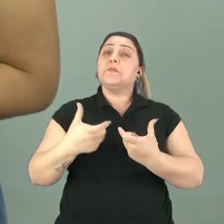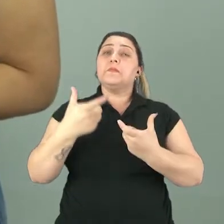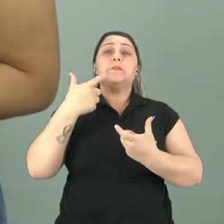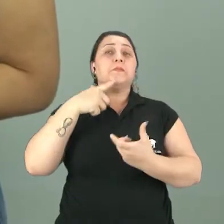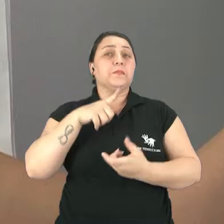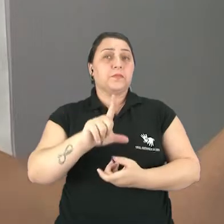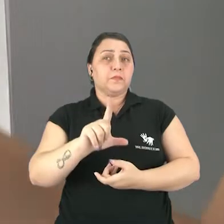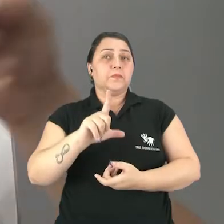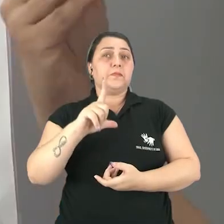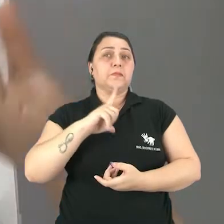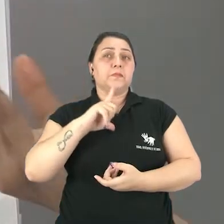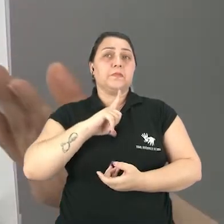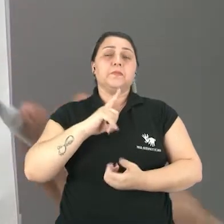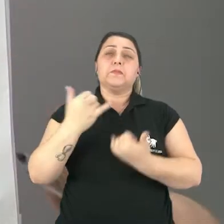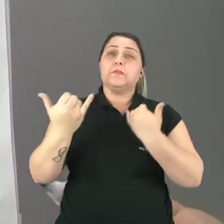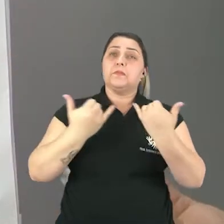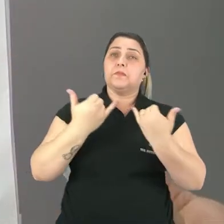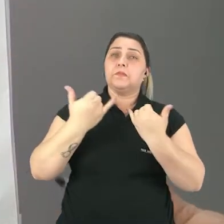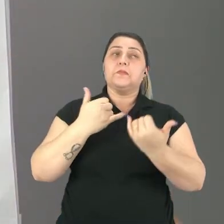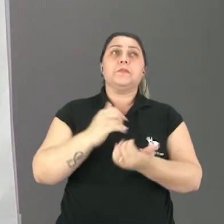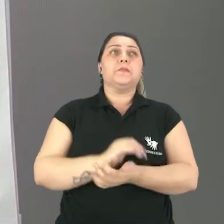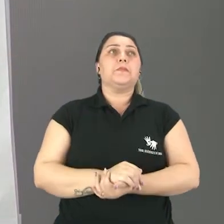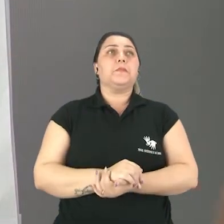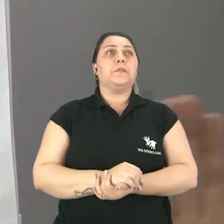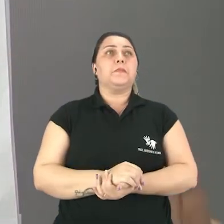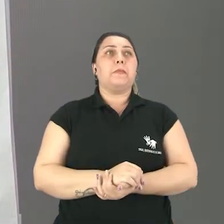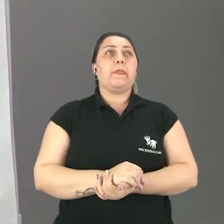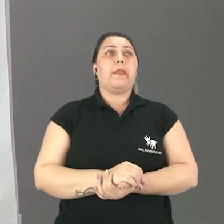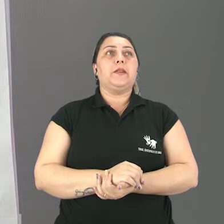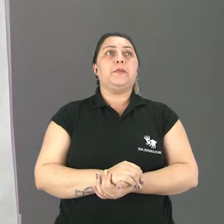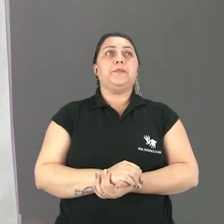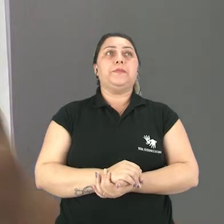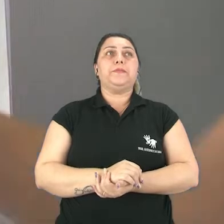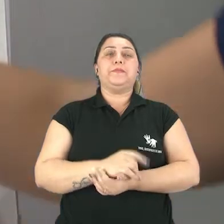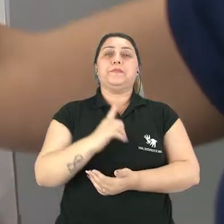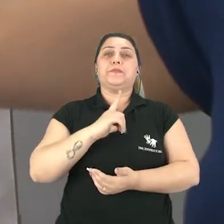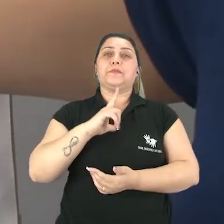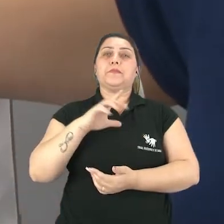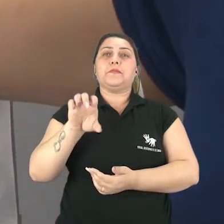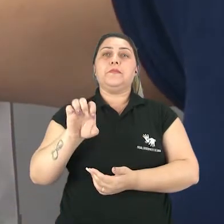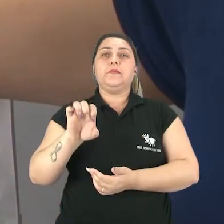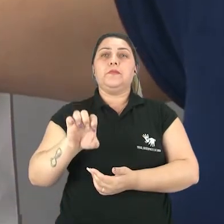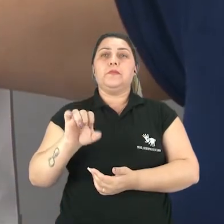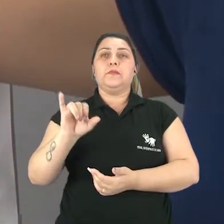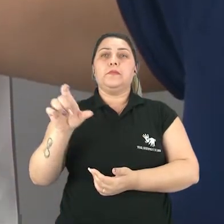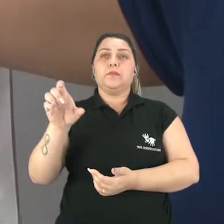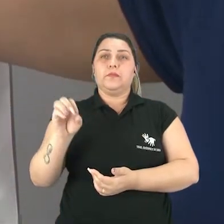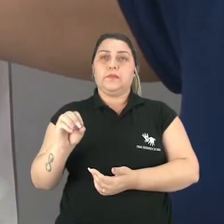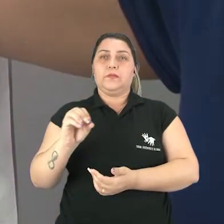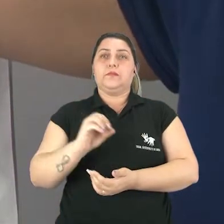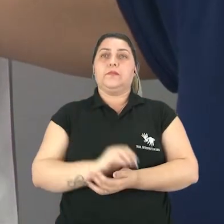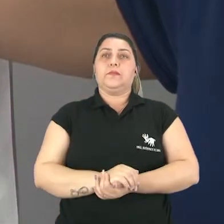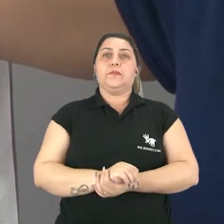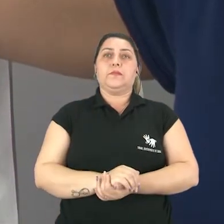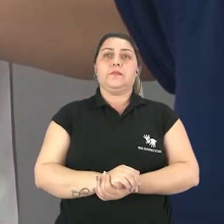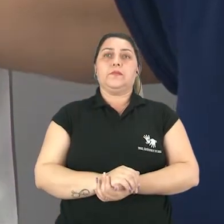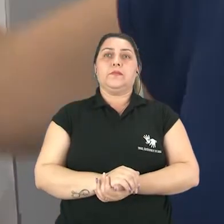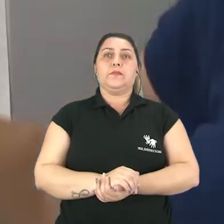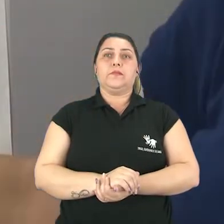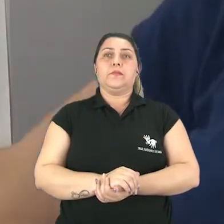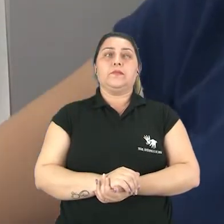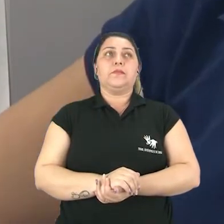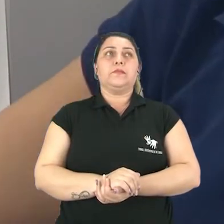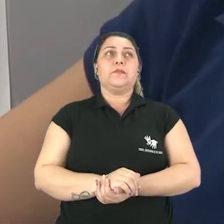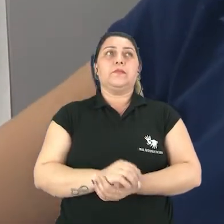Da onde foram tiradas essas informações. E nós temos os eixos. Temos aqui o eixo